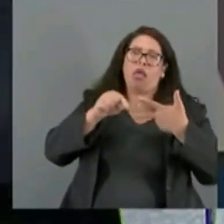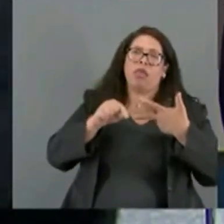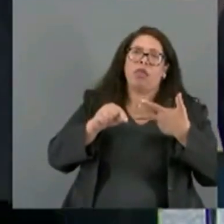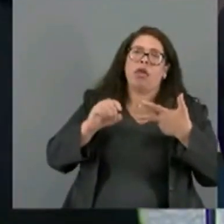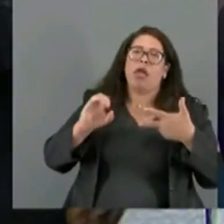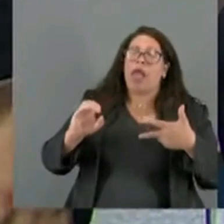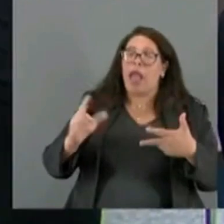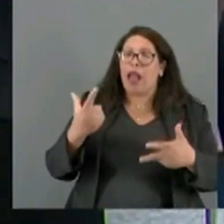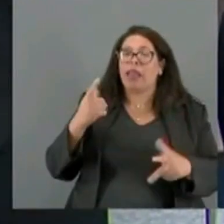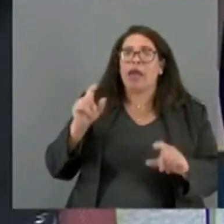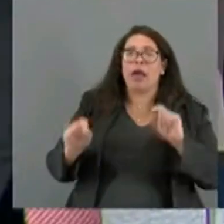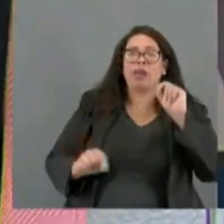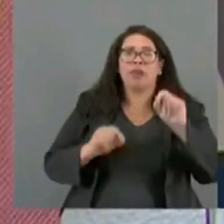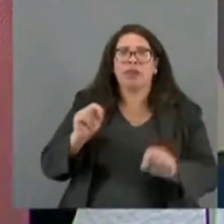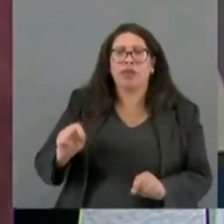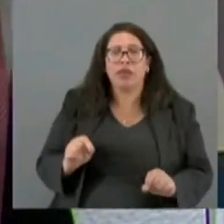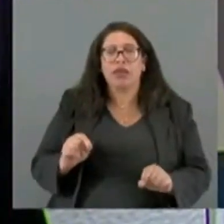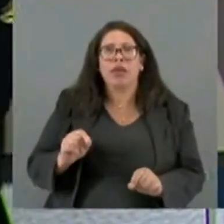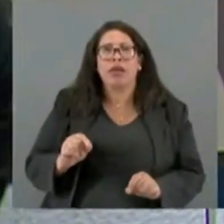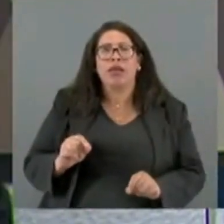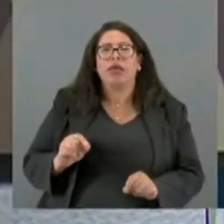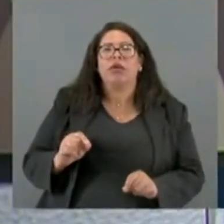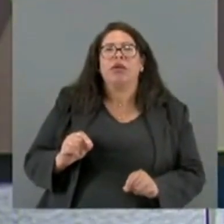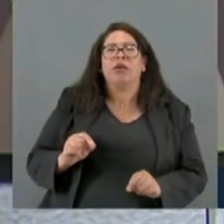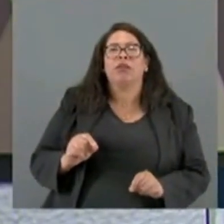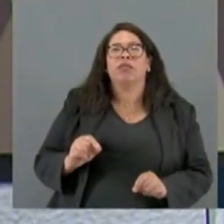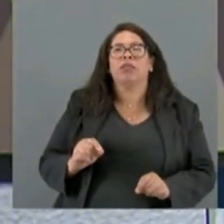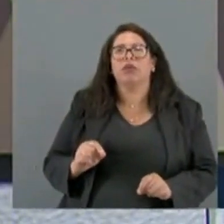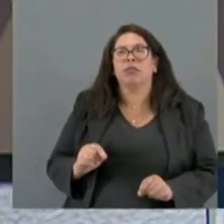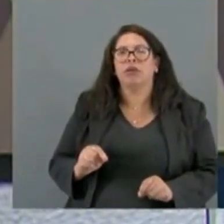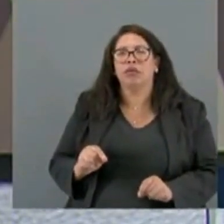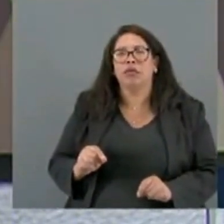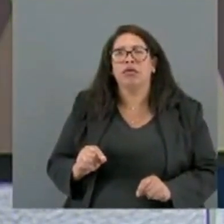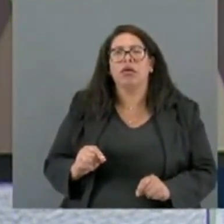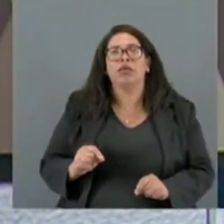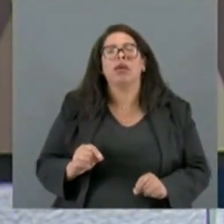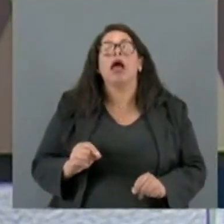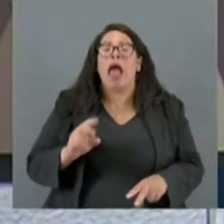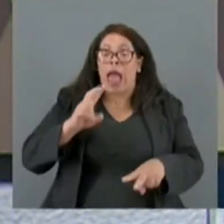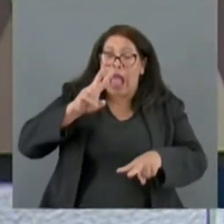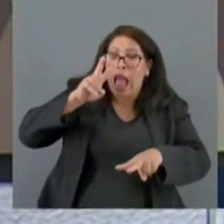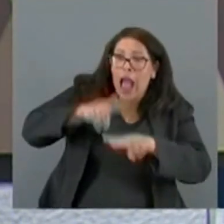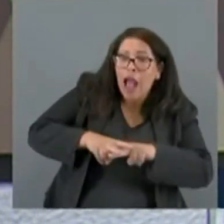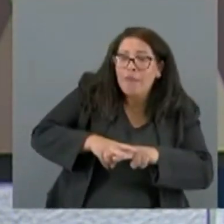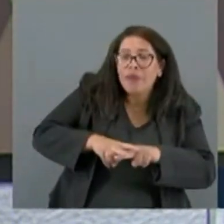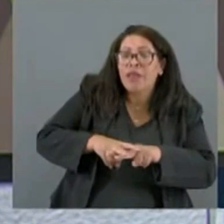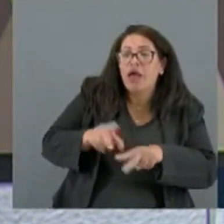claro na interpretação que a prisão,